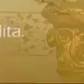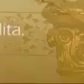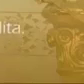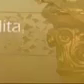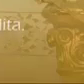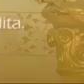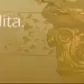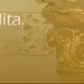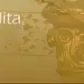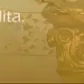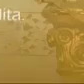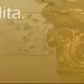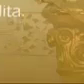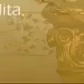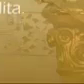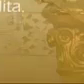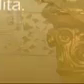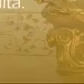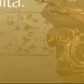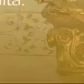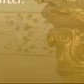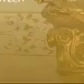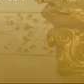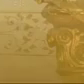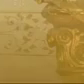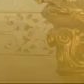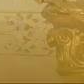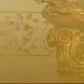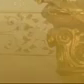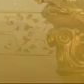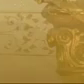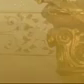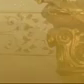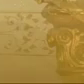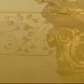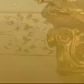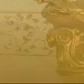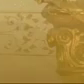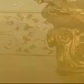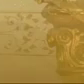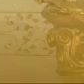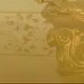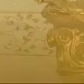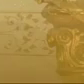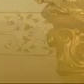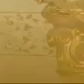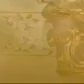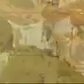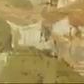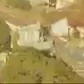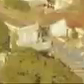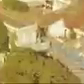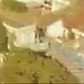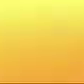sempre de todos os perigos. Ó Virgem gloriosa e bendita. Amém.